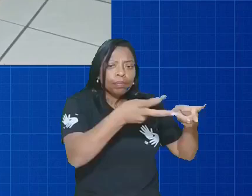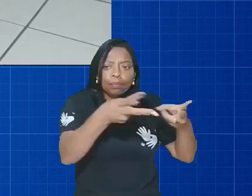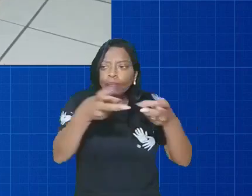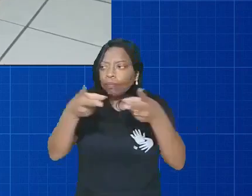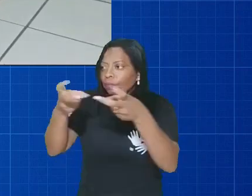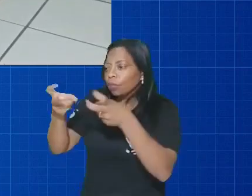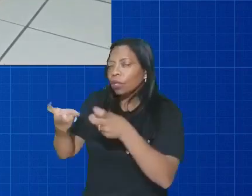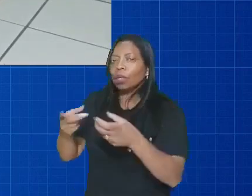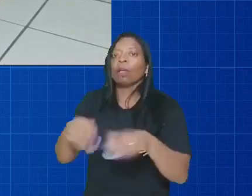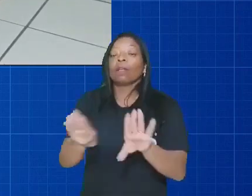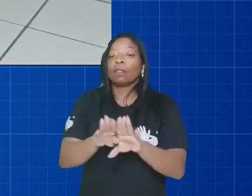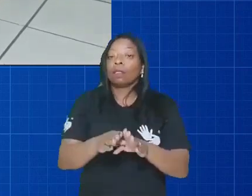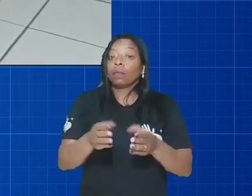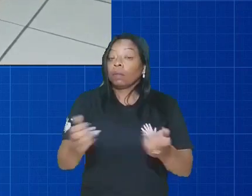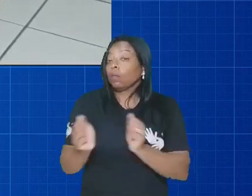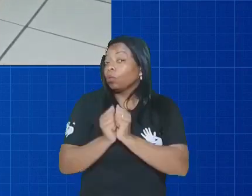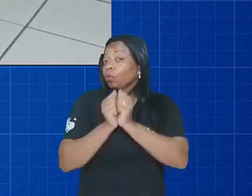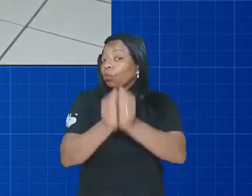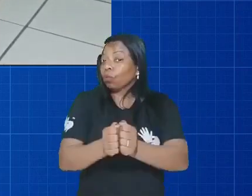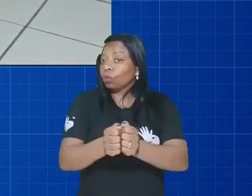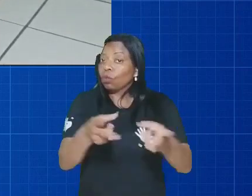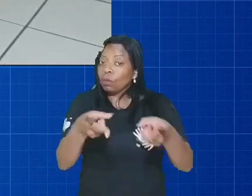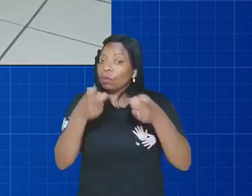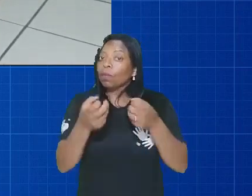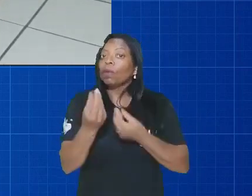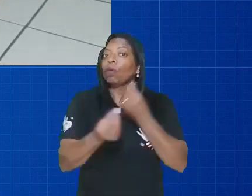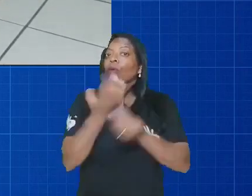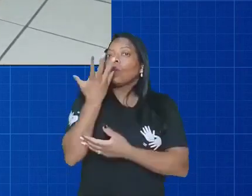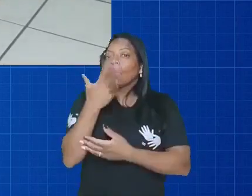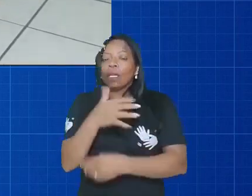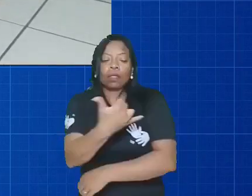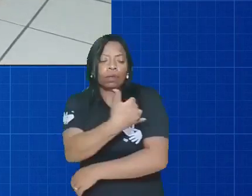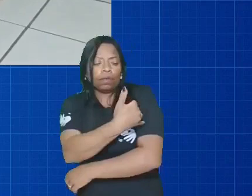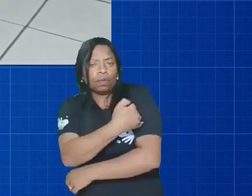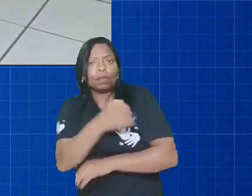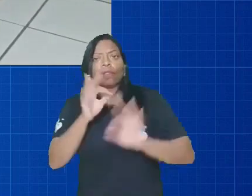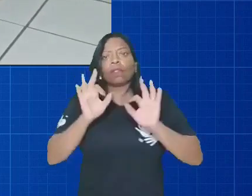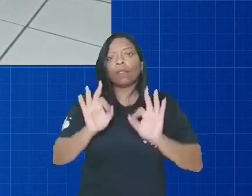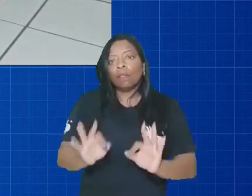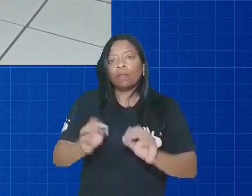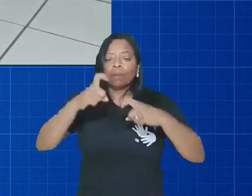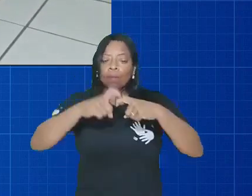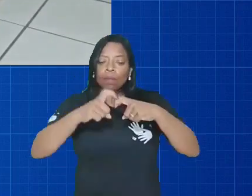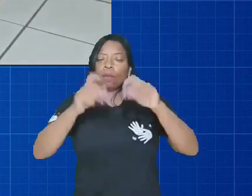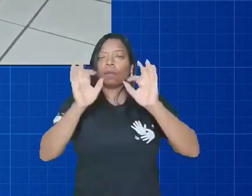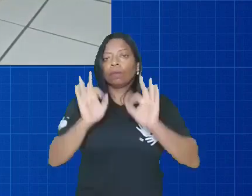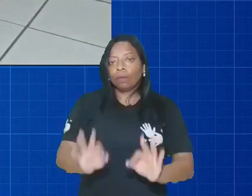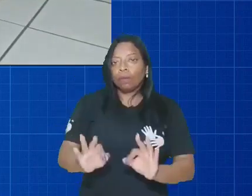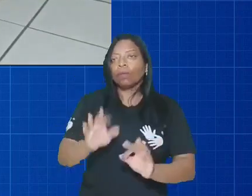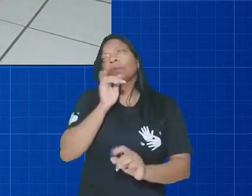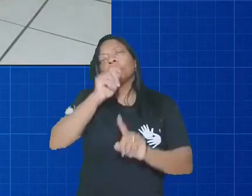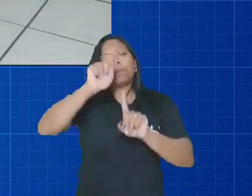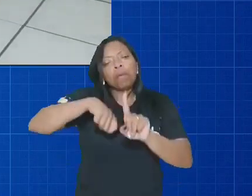olhar lá, então, e vai acompanhar desde lá vacina, né, e aí, no primeiro momento, mensalmente,